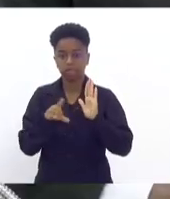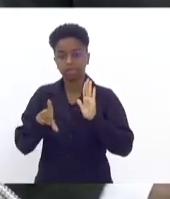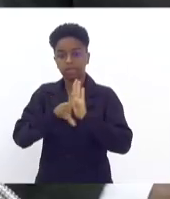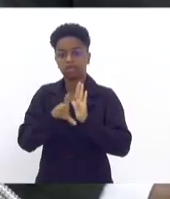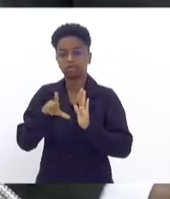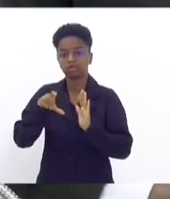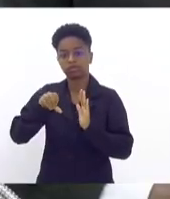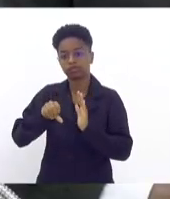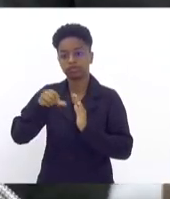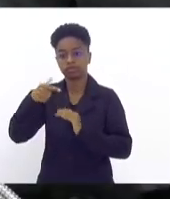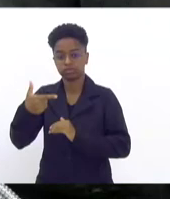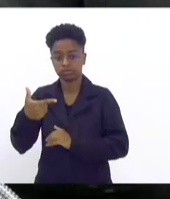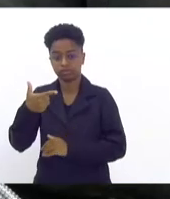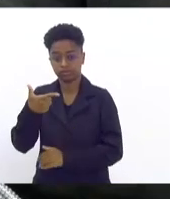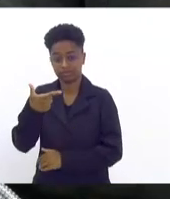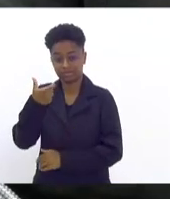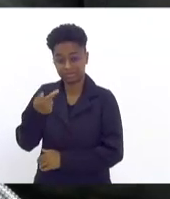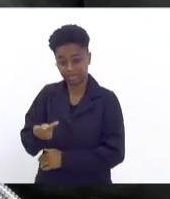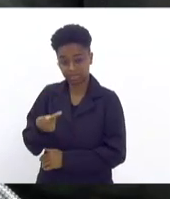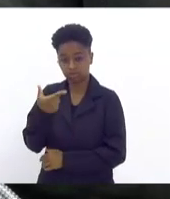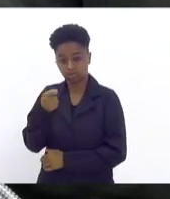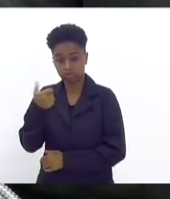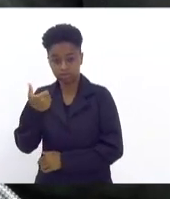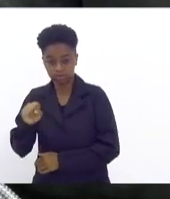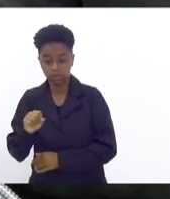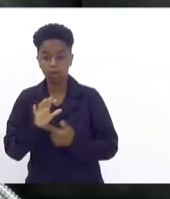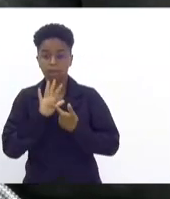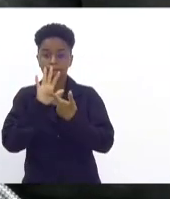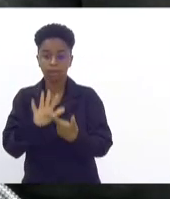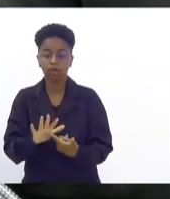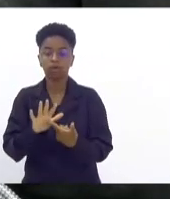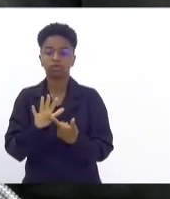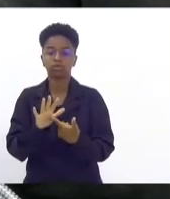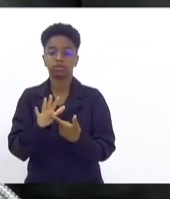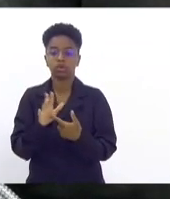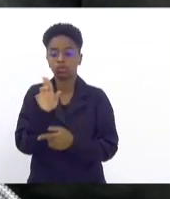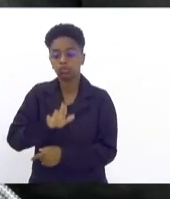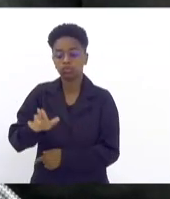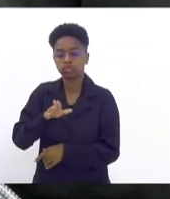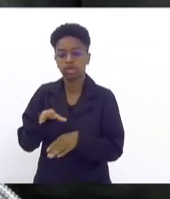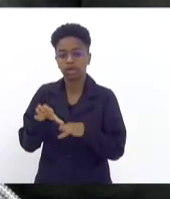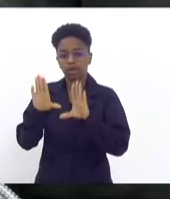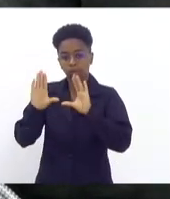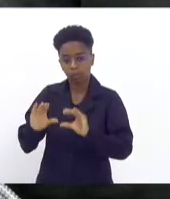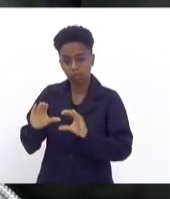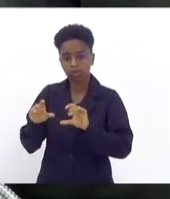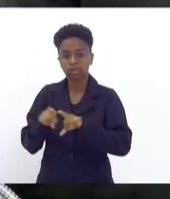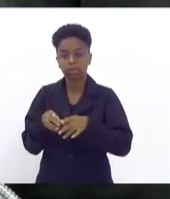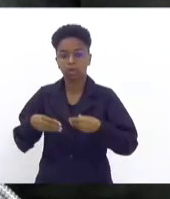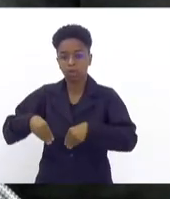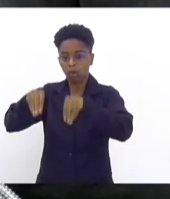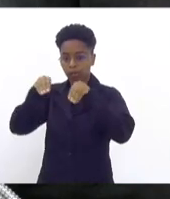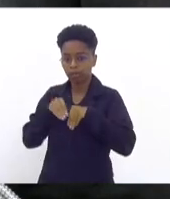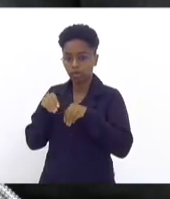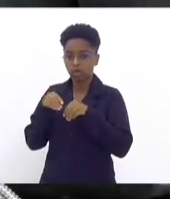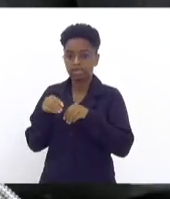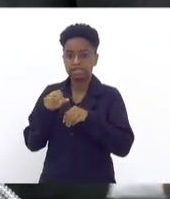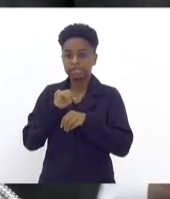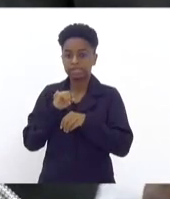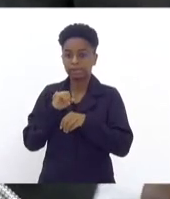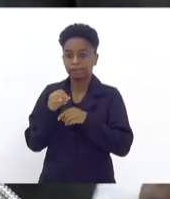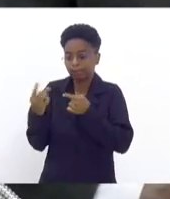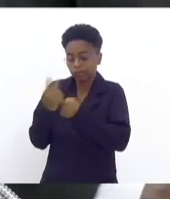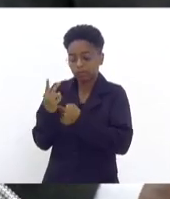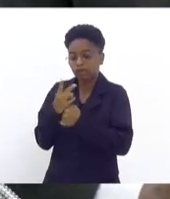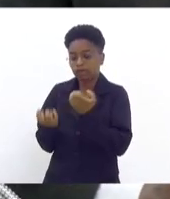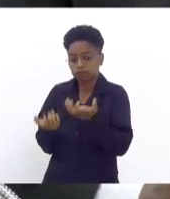de 2019, de autoria do deputado Rosenberg Reis, que determina a utilização de colchões e cobertores anti-chamas nos hospitais públicos e privados no Estado do Rio de